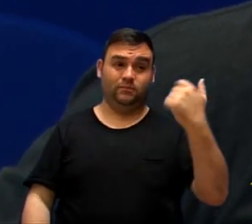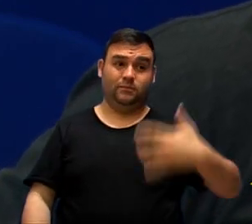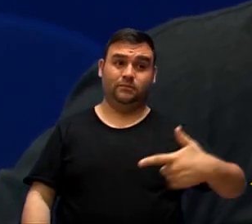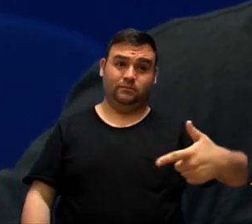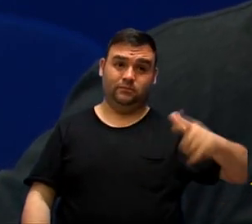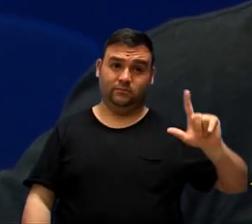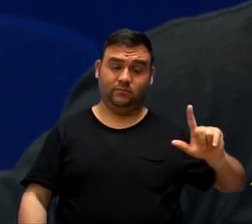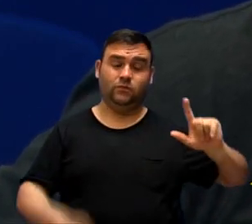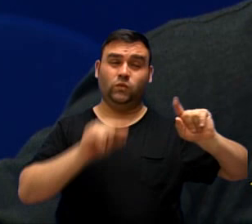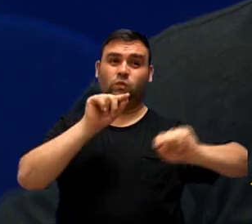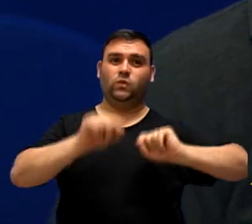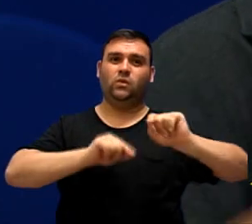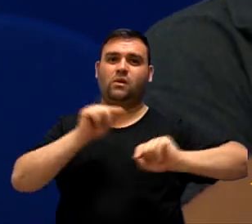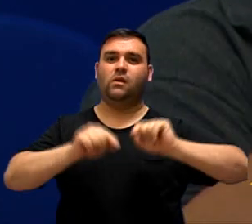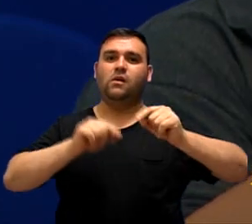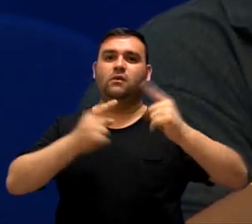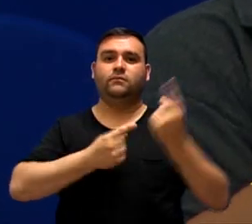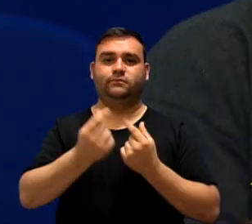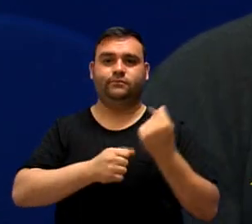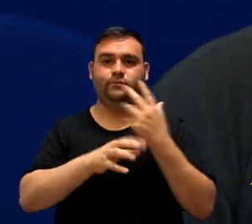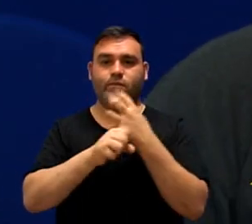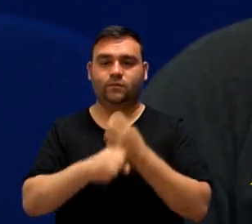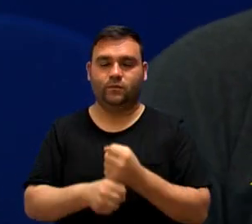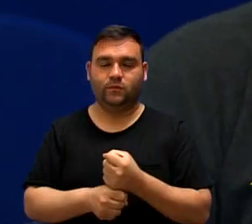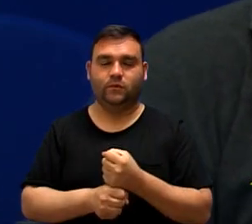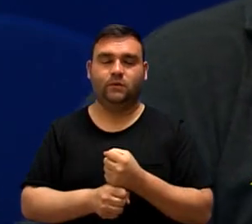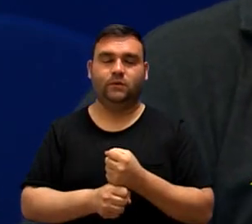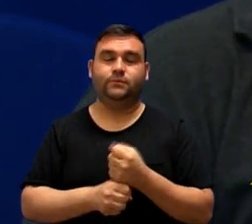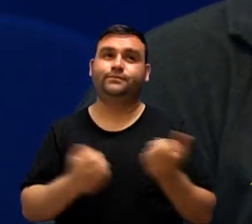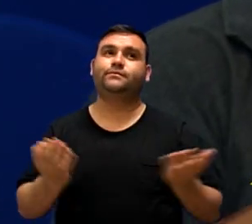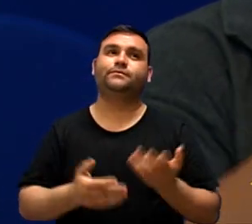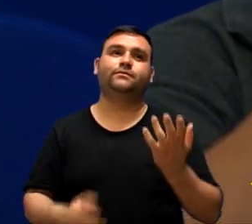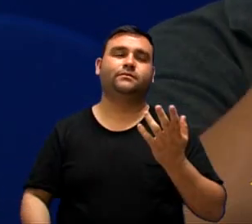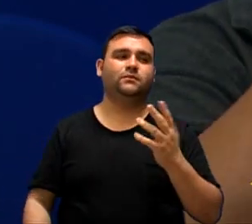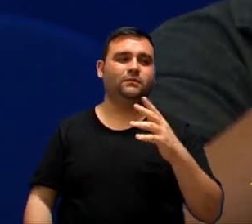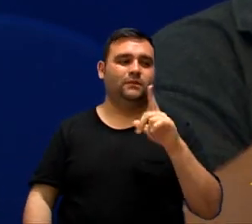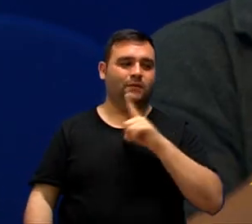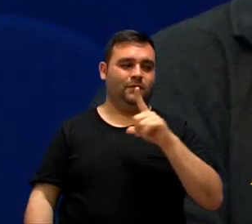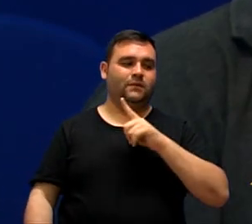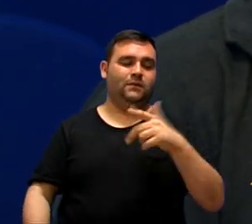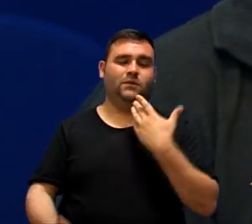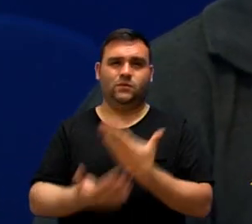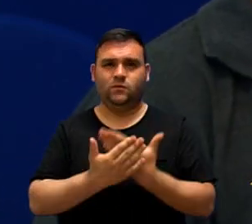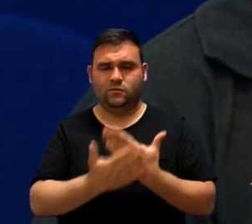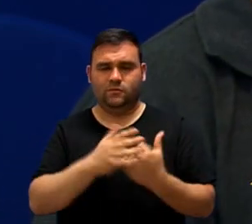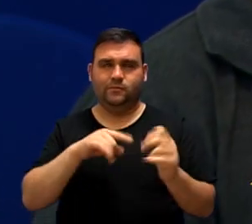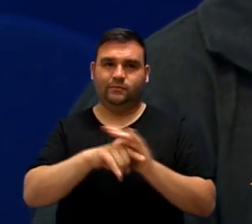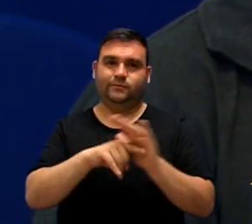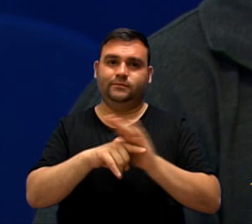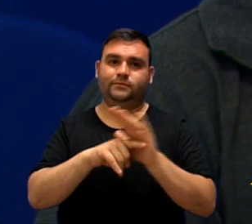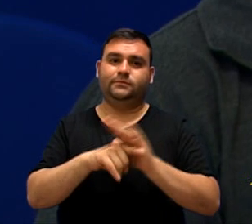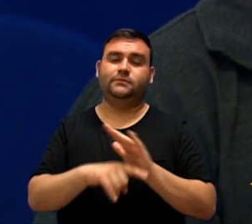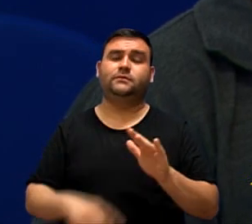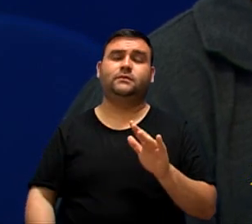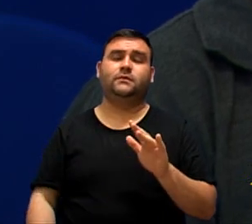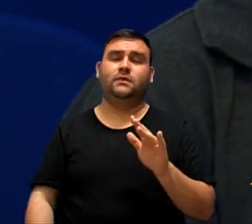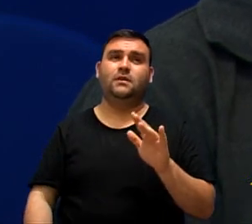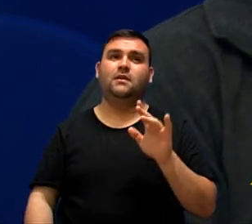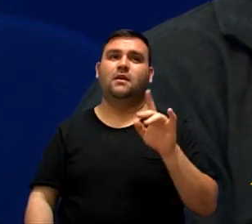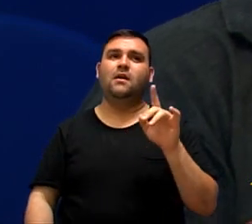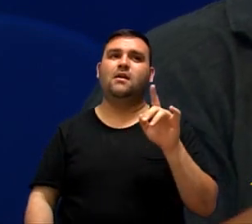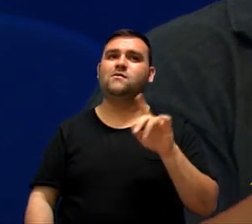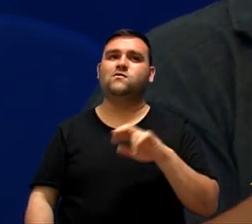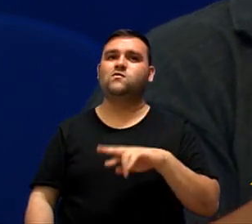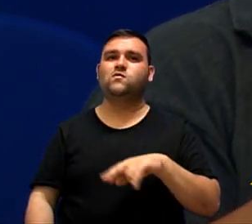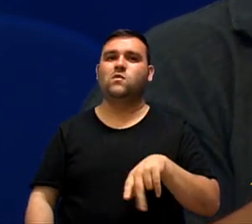que esse orçamento, vereadores, que está sendo colocado, ele